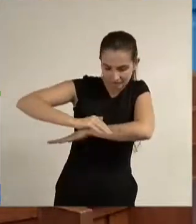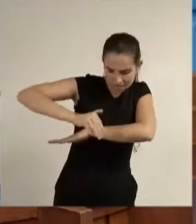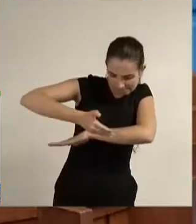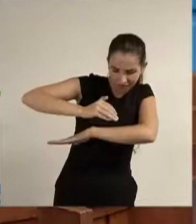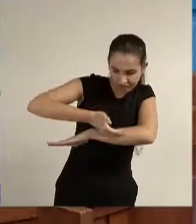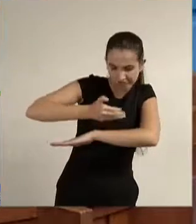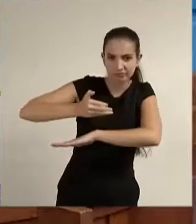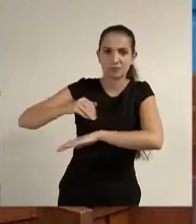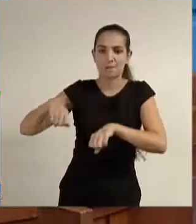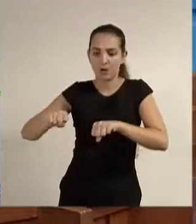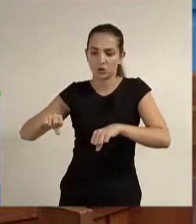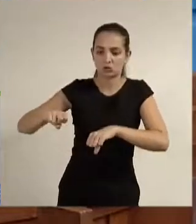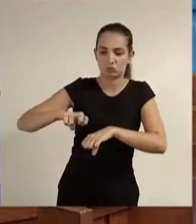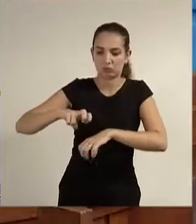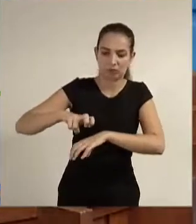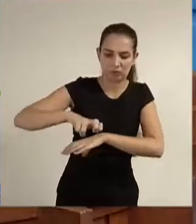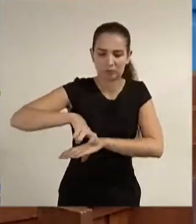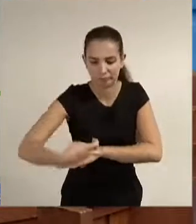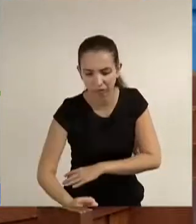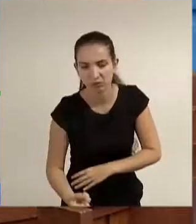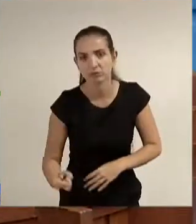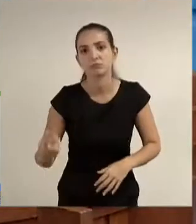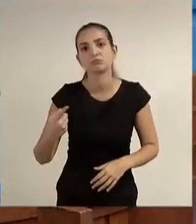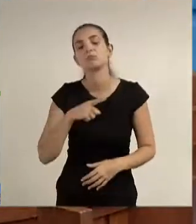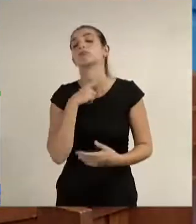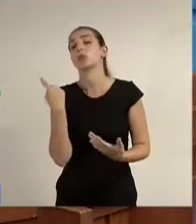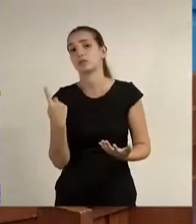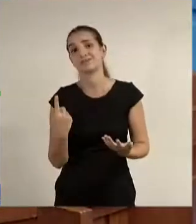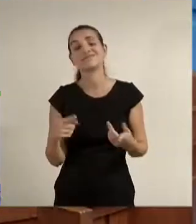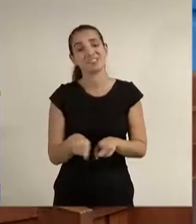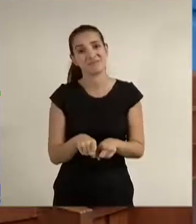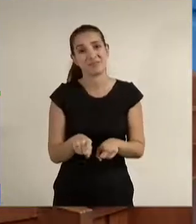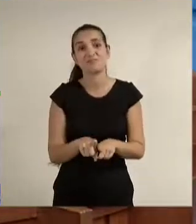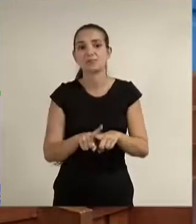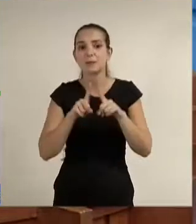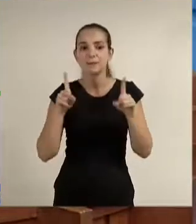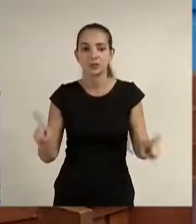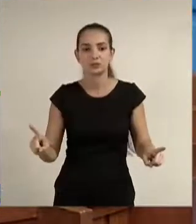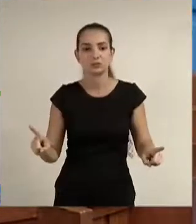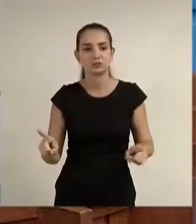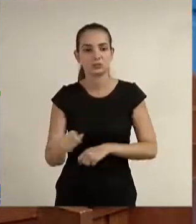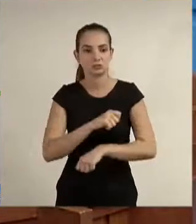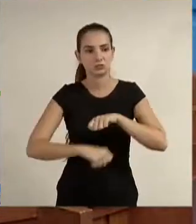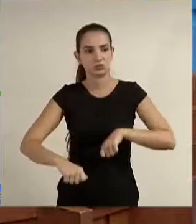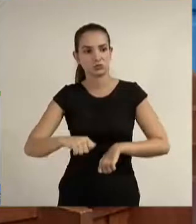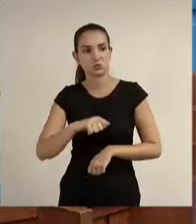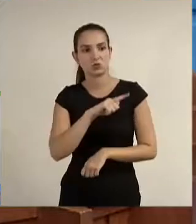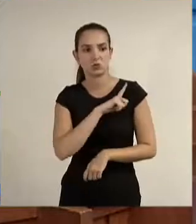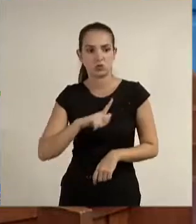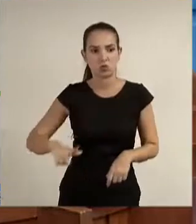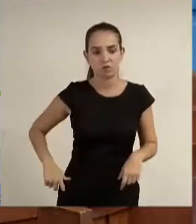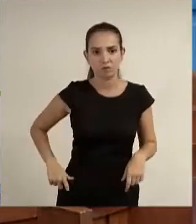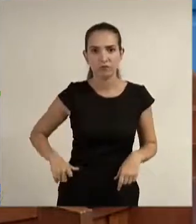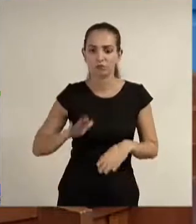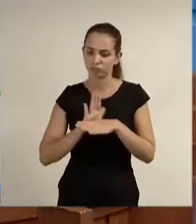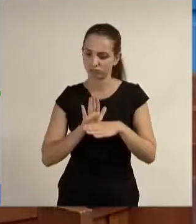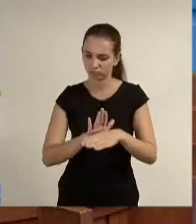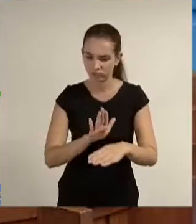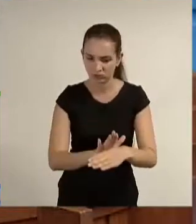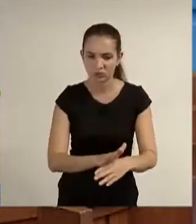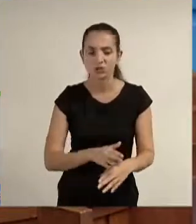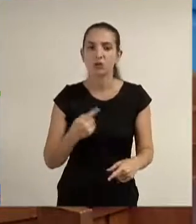E graças à atuação do poder público estadual é que o centro de Dourados não está sofrendo com